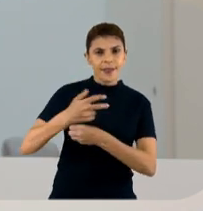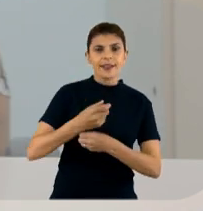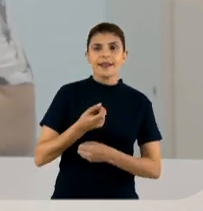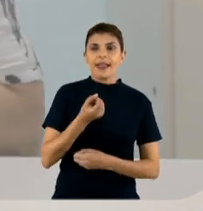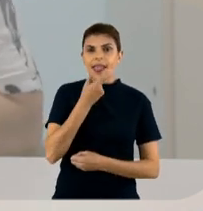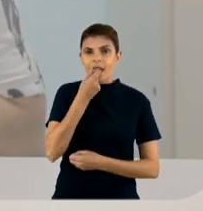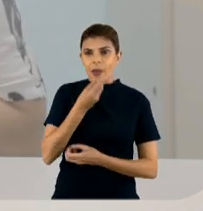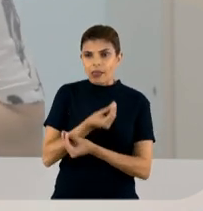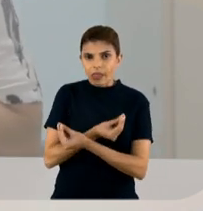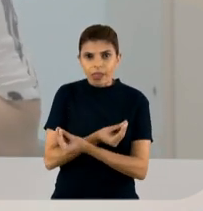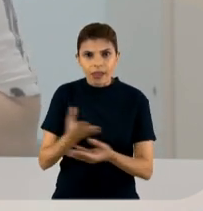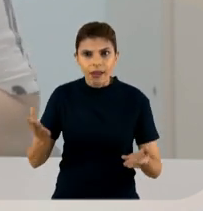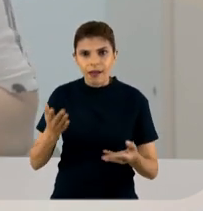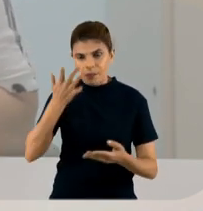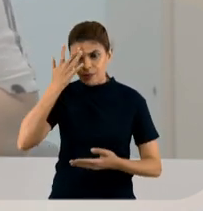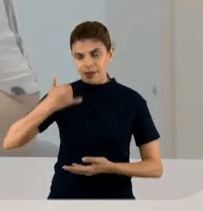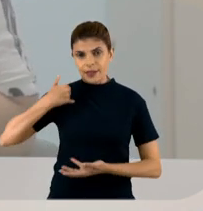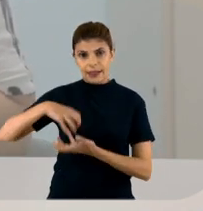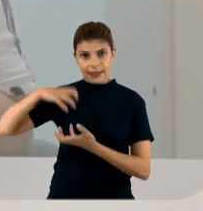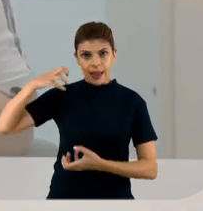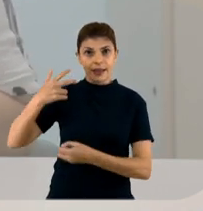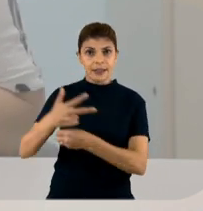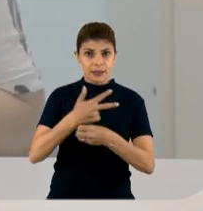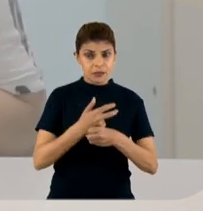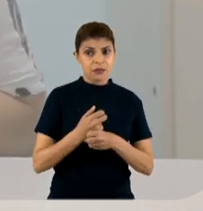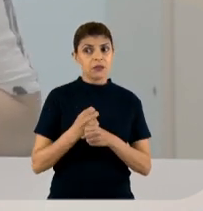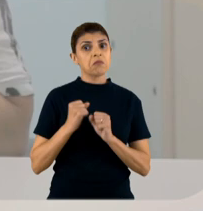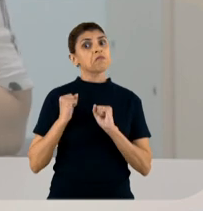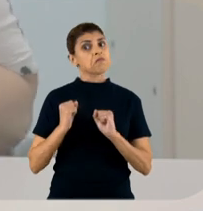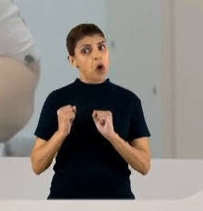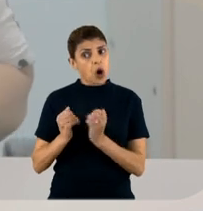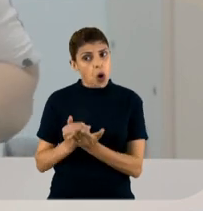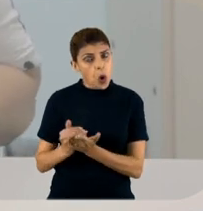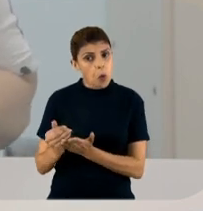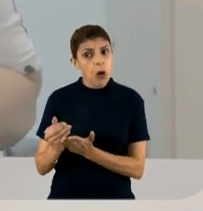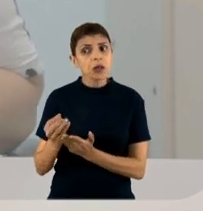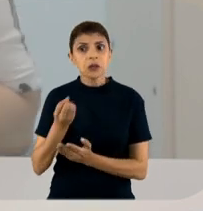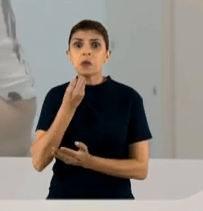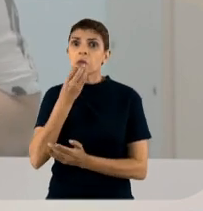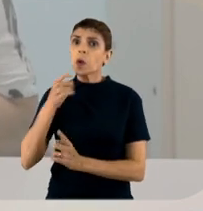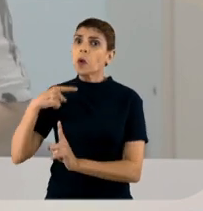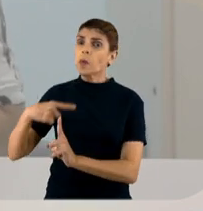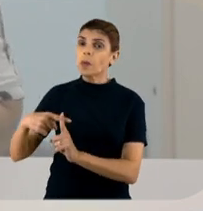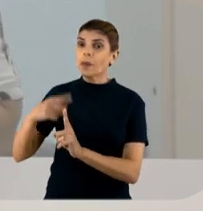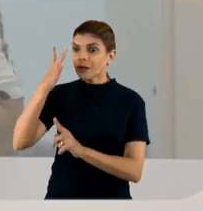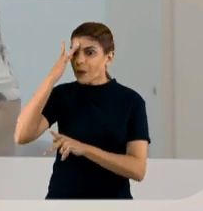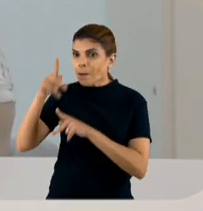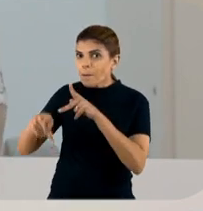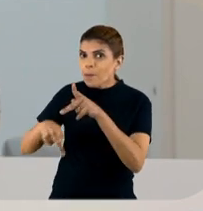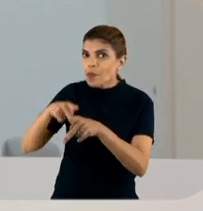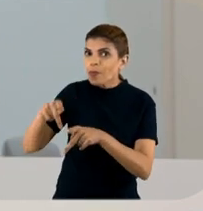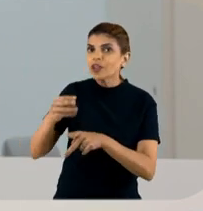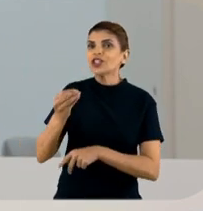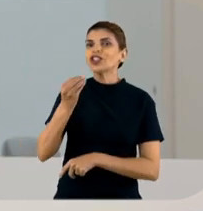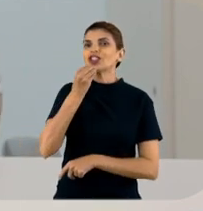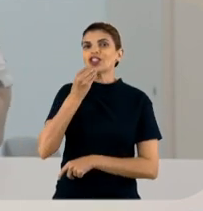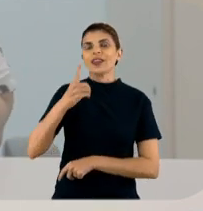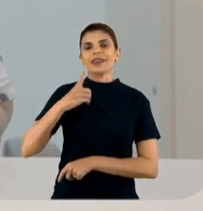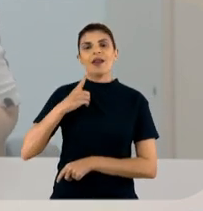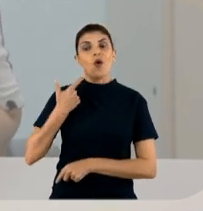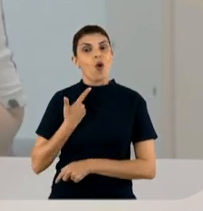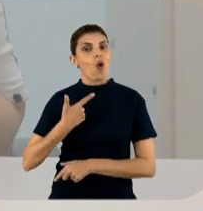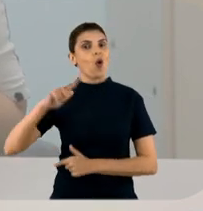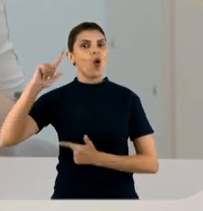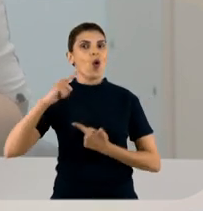a ter covid der cloroquina eh Pode ser que isso seja benéficos lá no início Mas é uma população que tem muita chance de ter